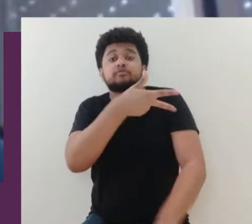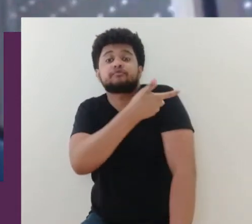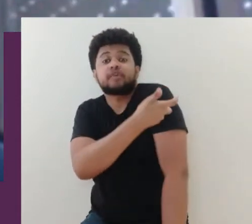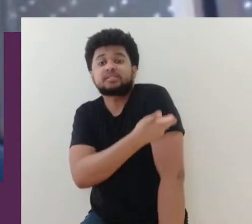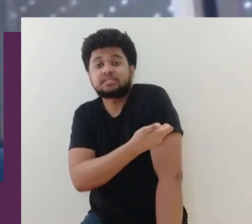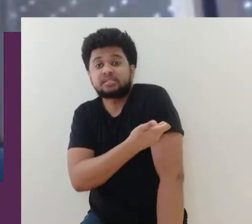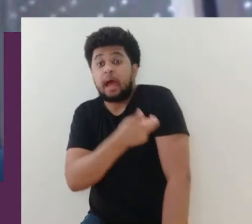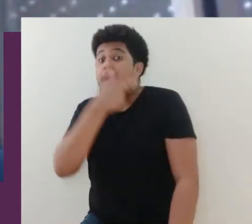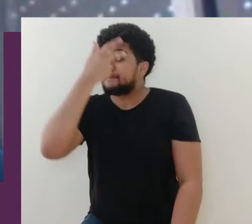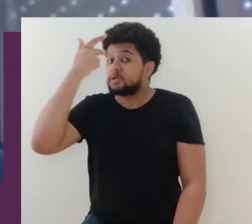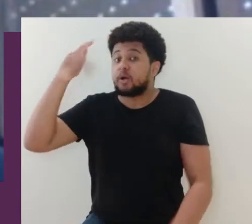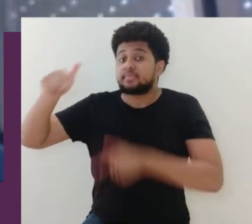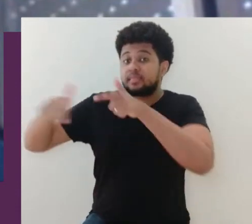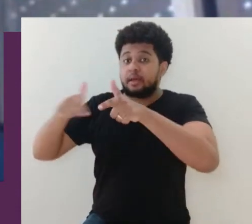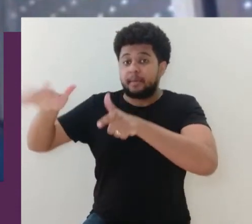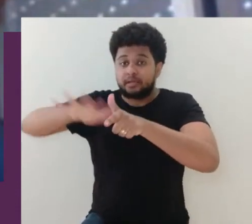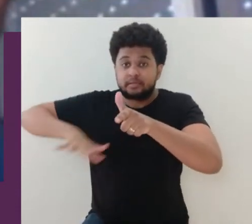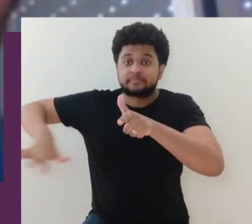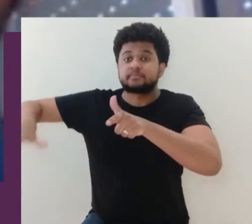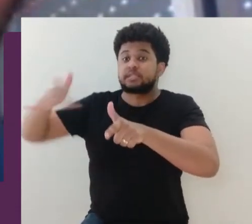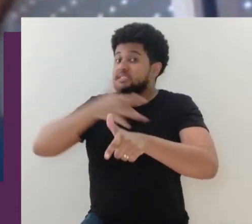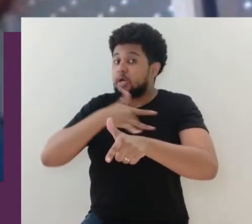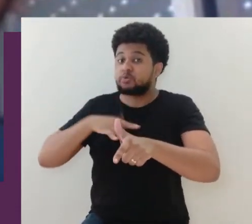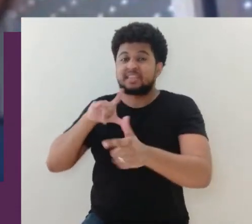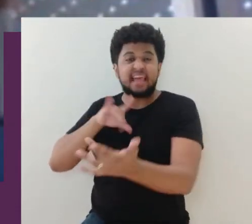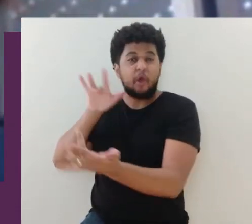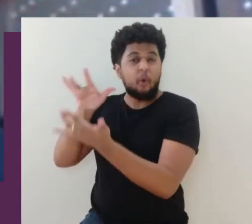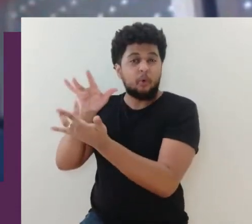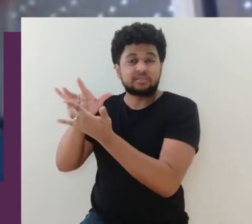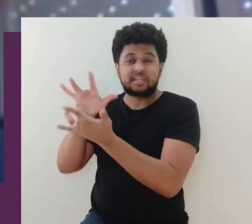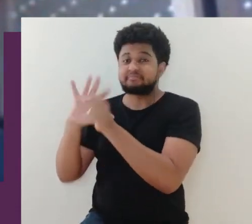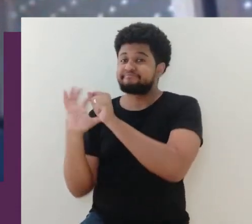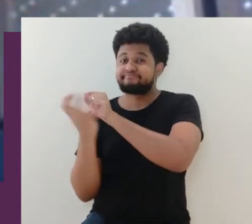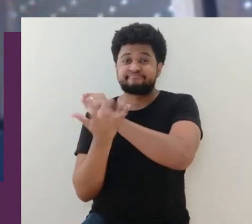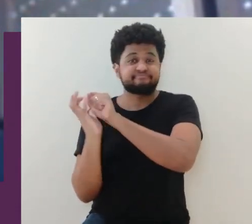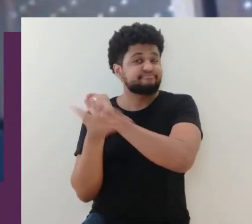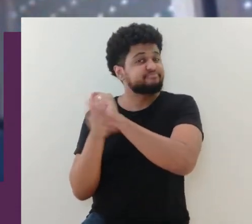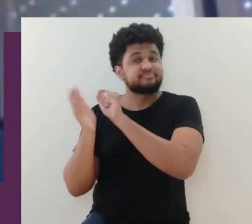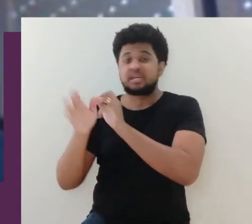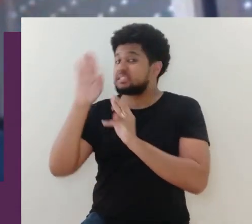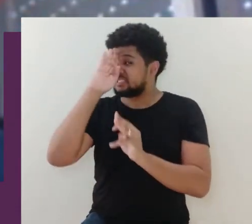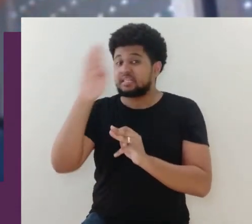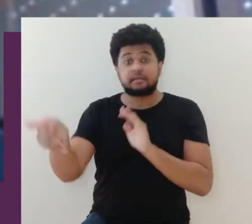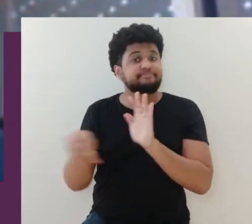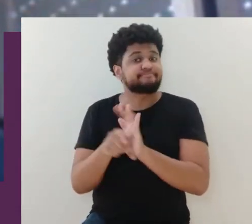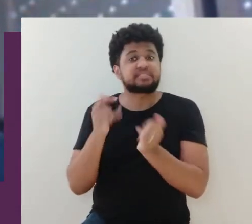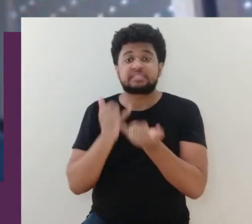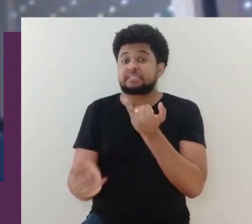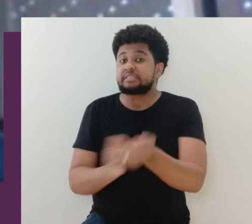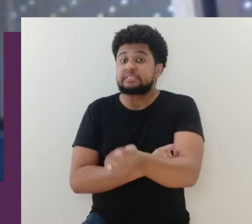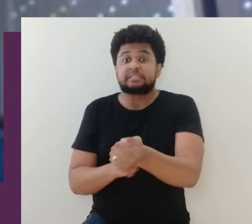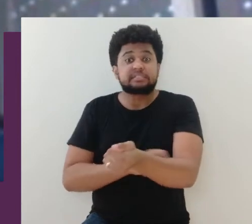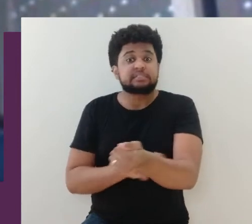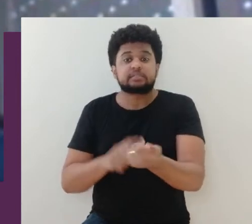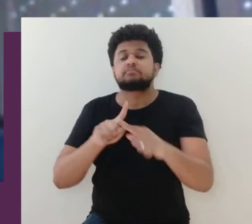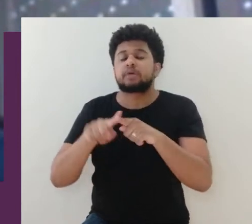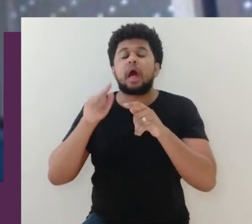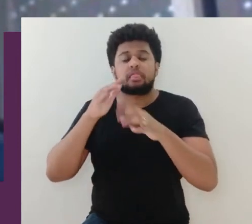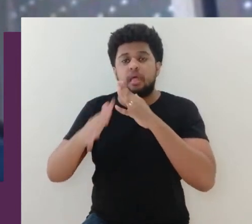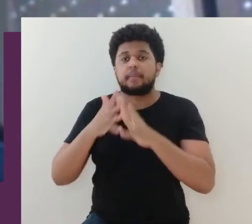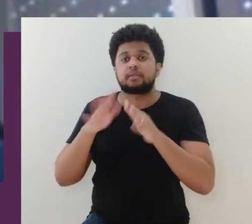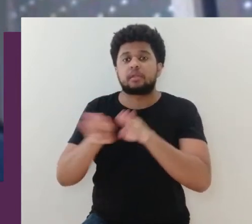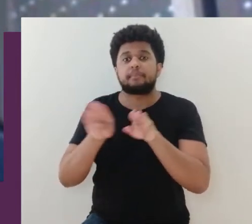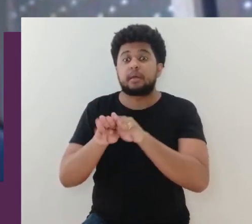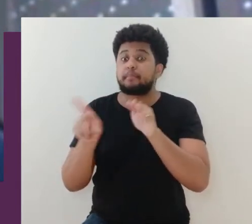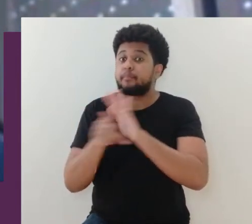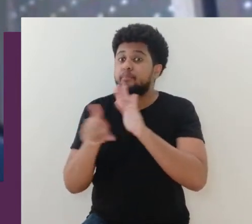as pessoas que trabalham na área da saúde, que estão em contato direto com o vírus o tempo inteiro, que estão sob estresse, e isso interfere no